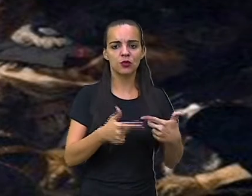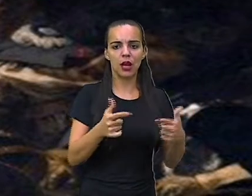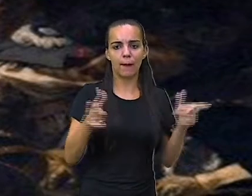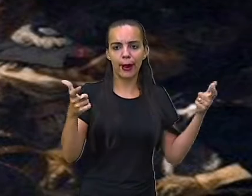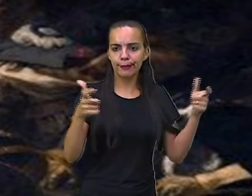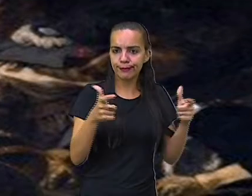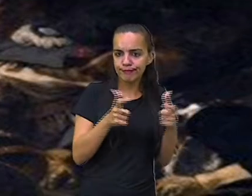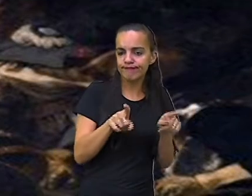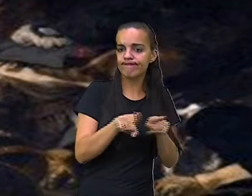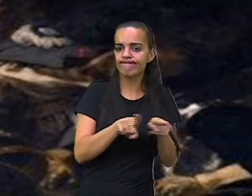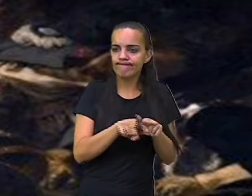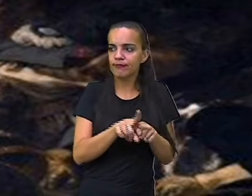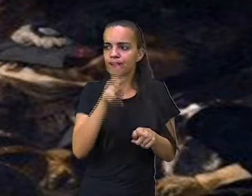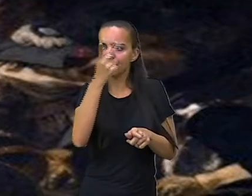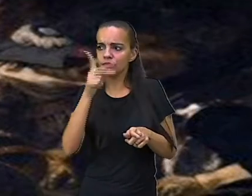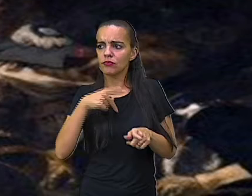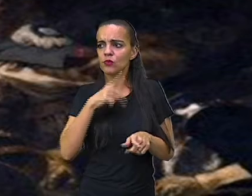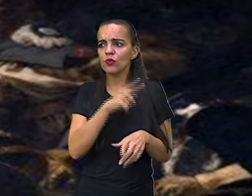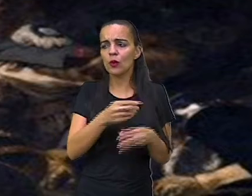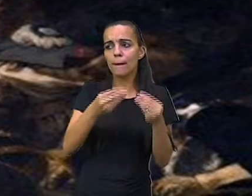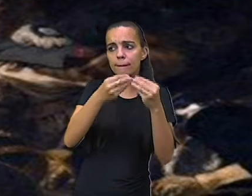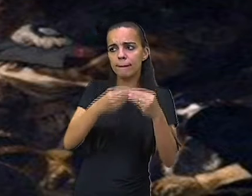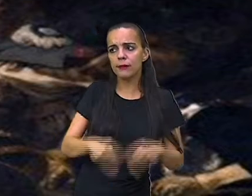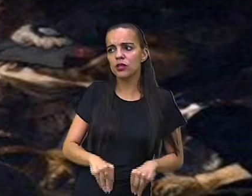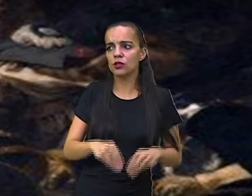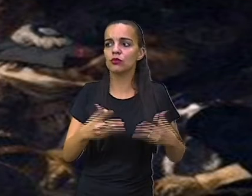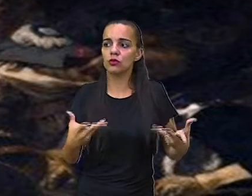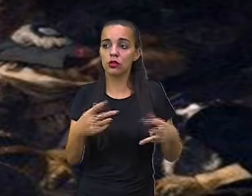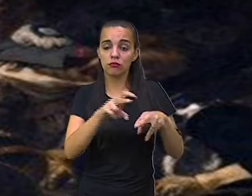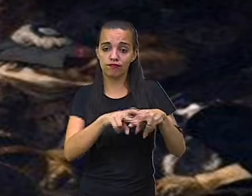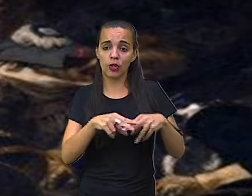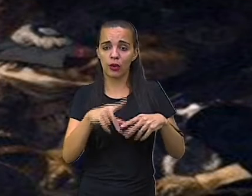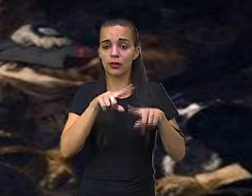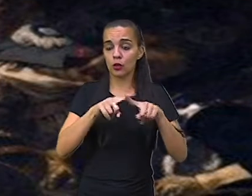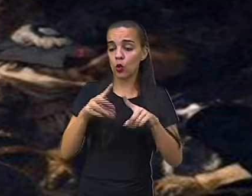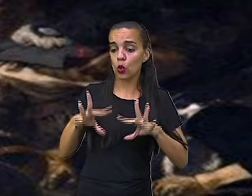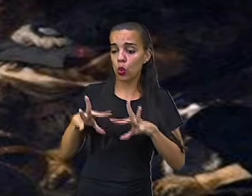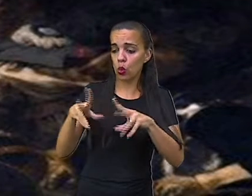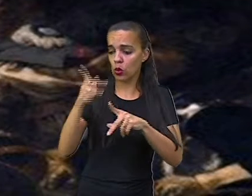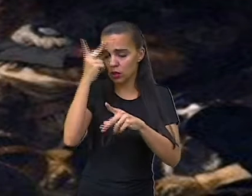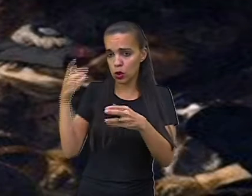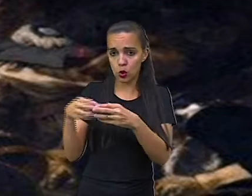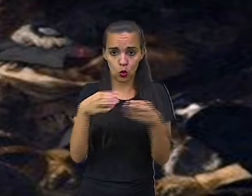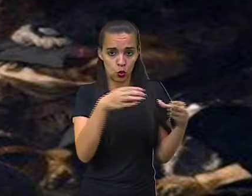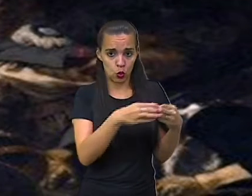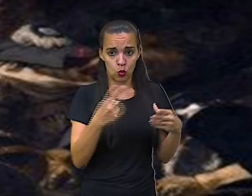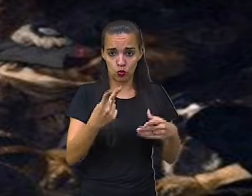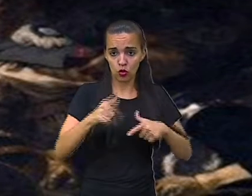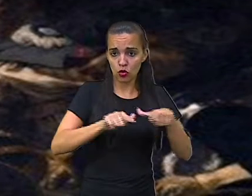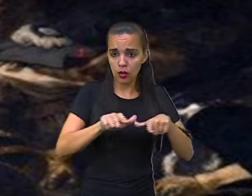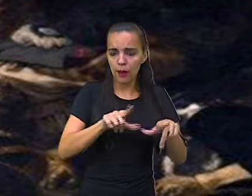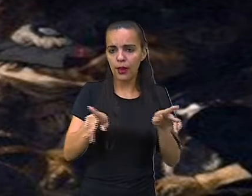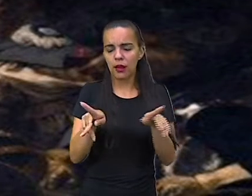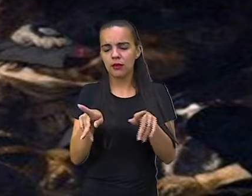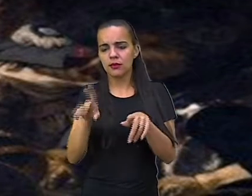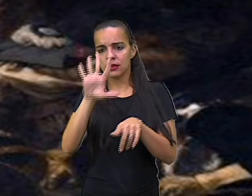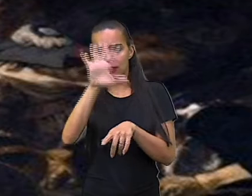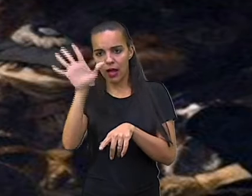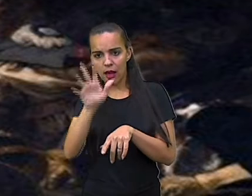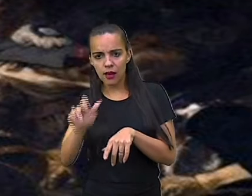outro, os operários franceses e argelinos sofreram com a exploração do trabalho e com as